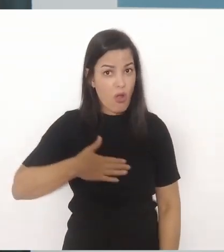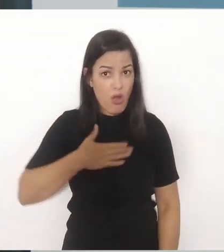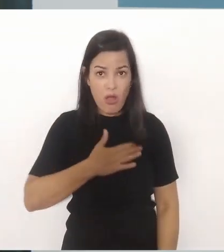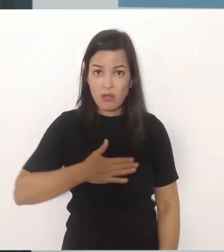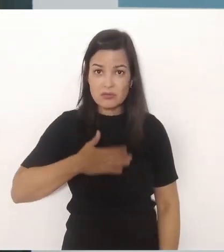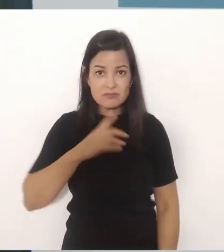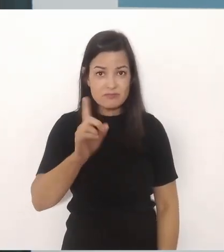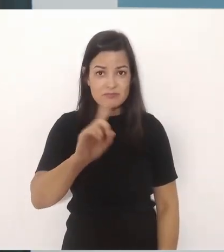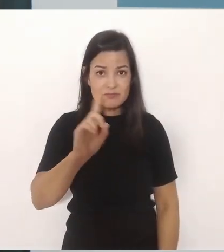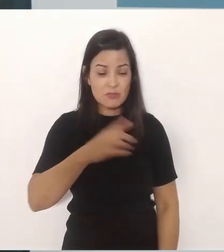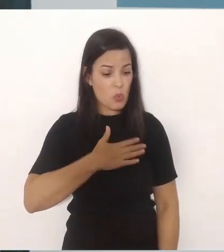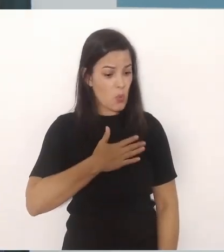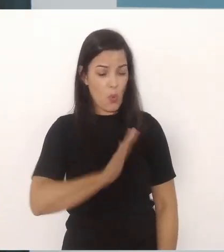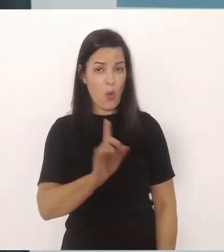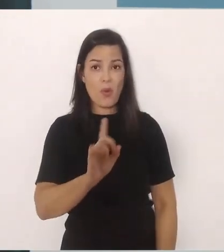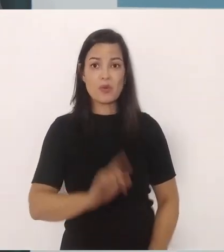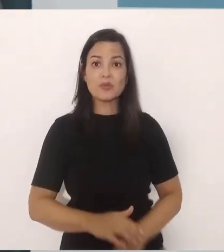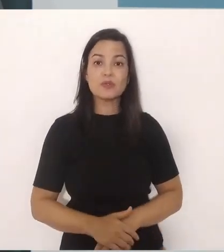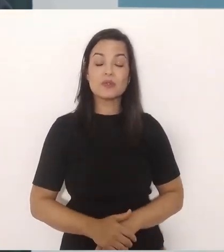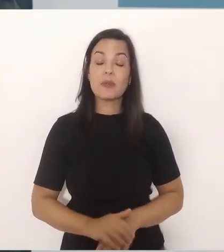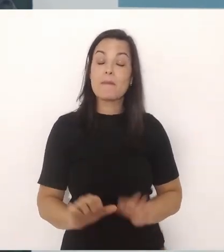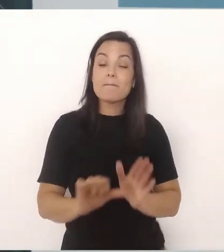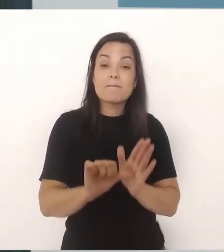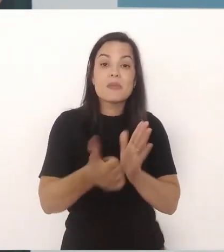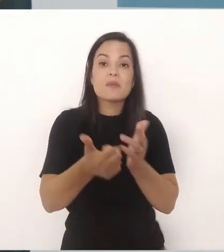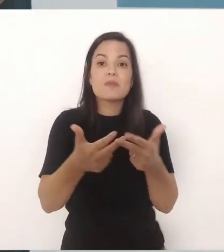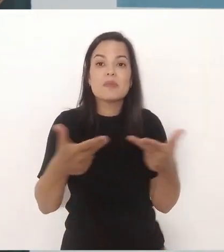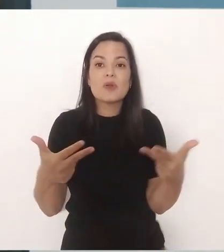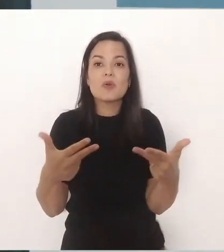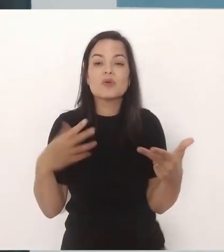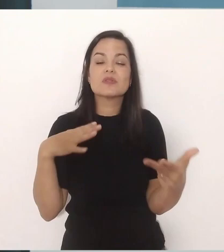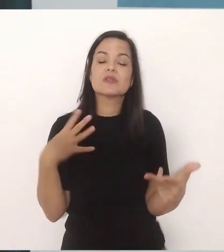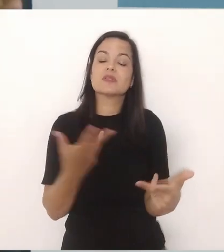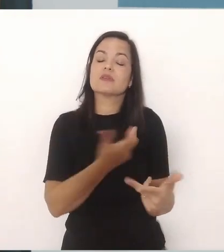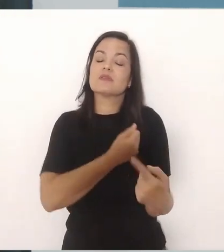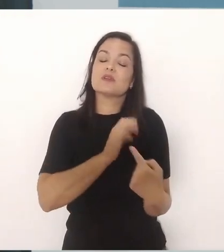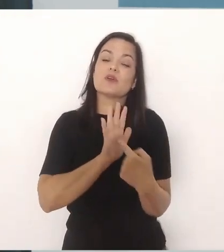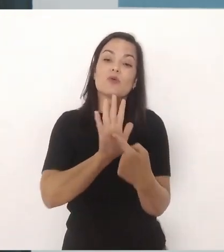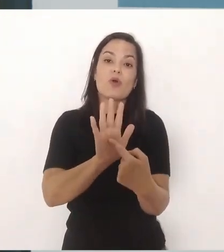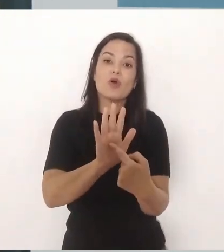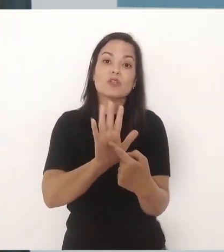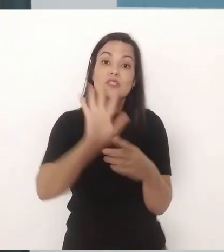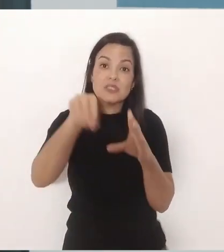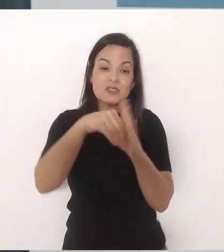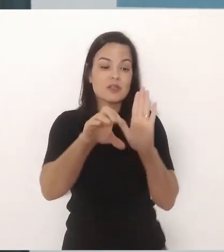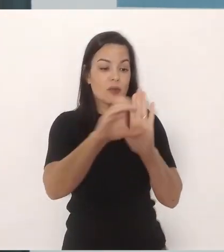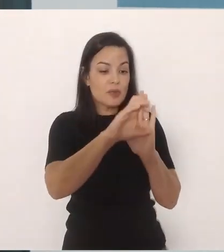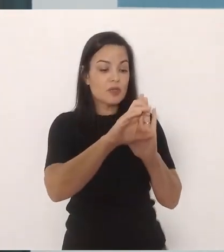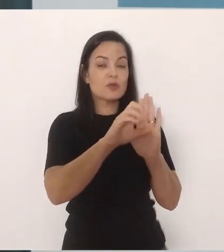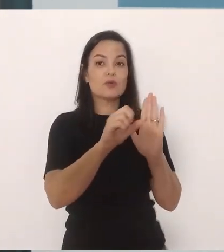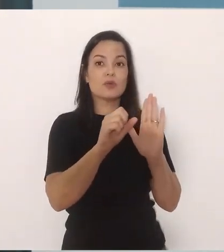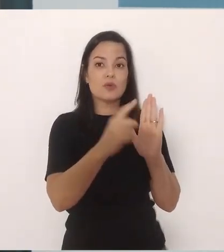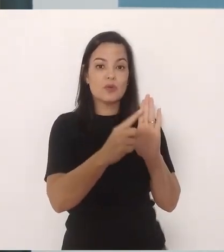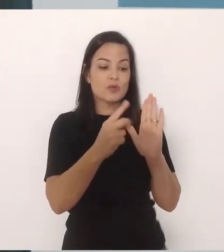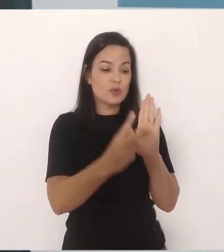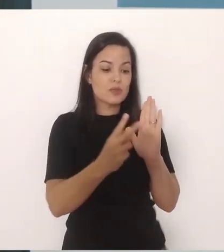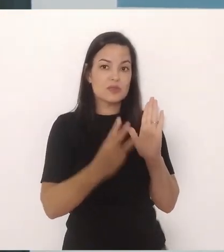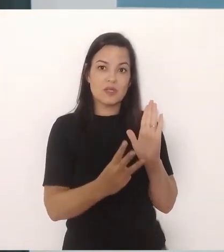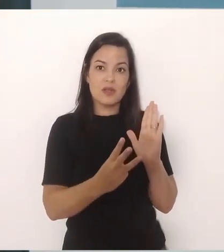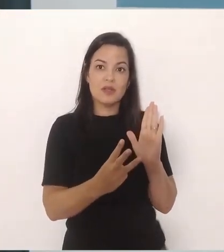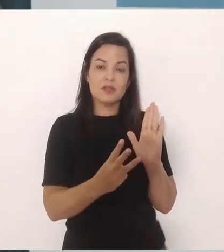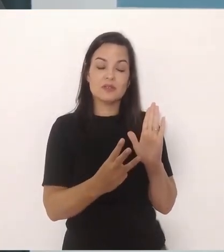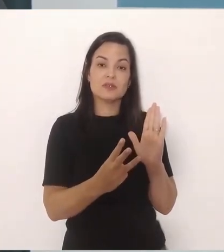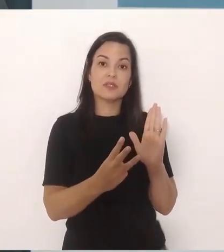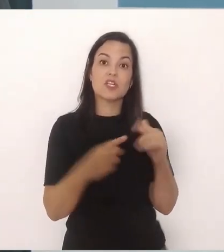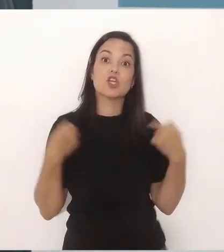Primeira decorrência da salvação, da grande salvação dos capítulos 1, 2 e 3 de Efésios, é que nós vamos